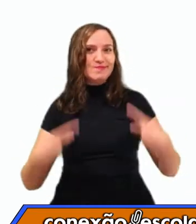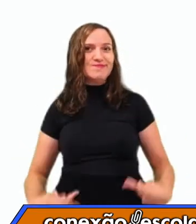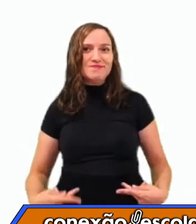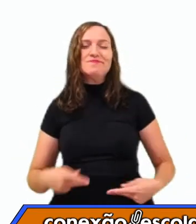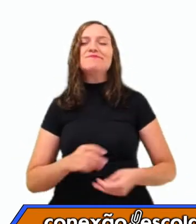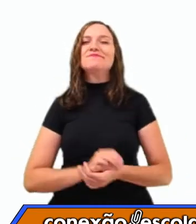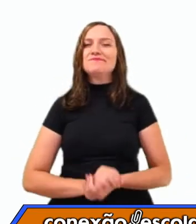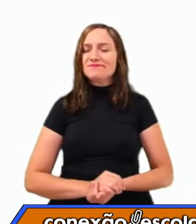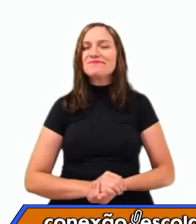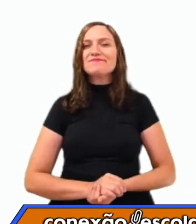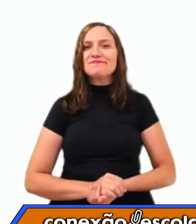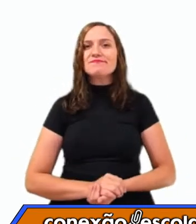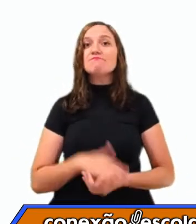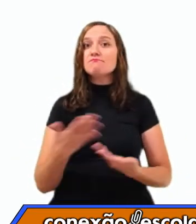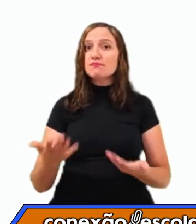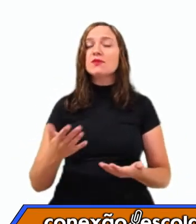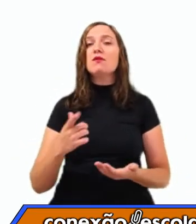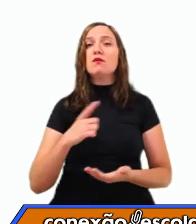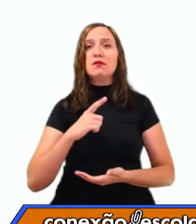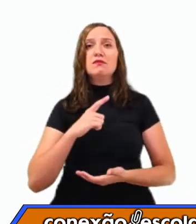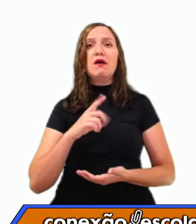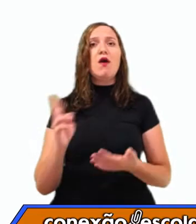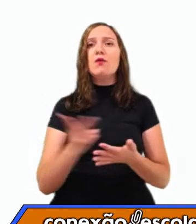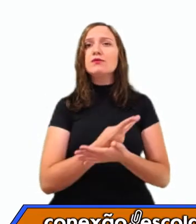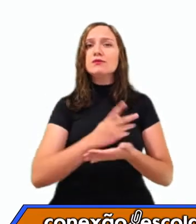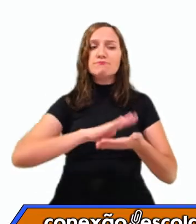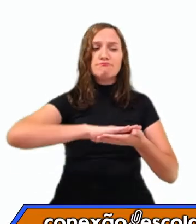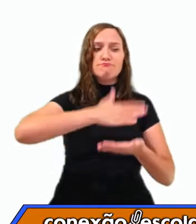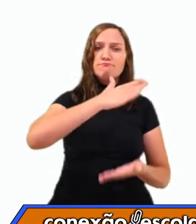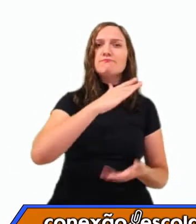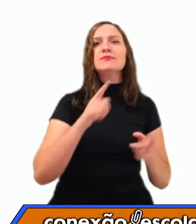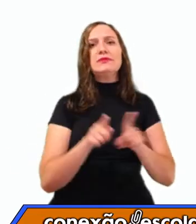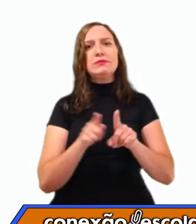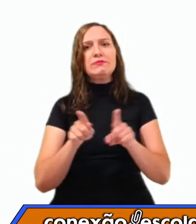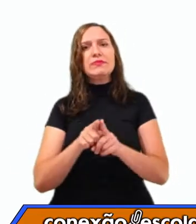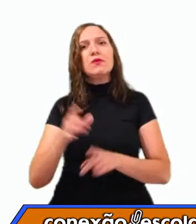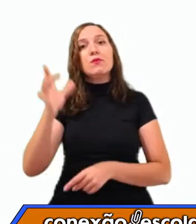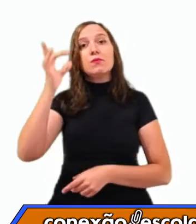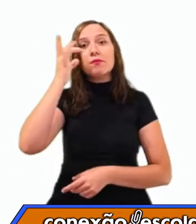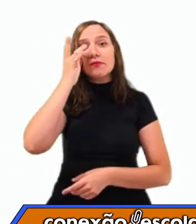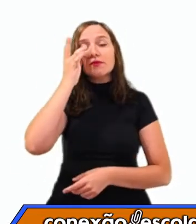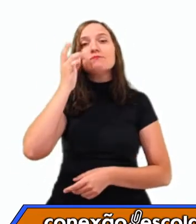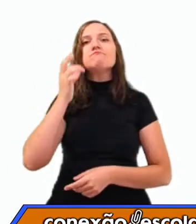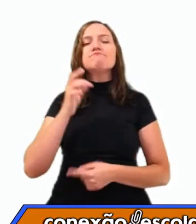Então, esse movimento renascentista e o humanismo